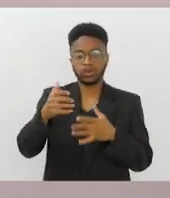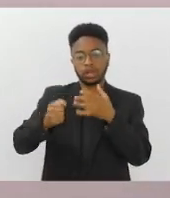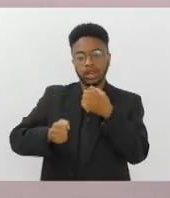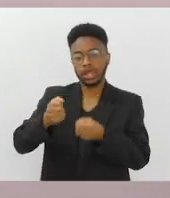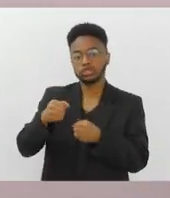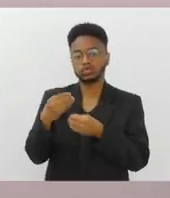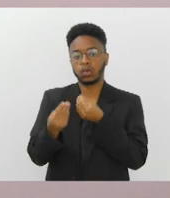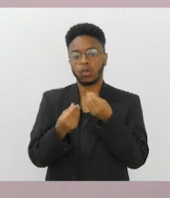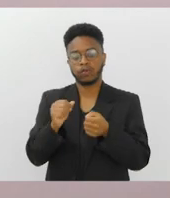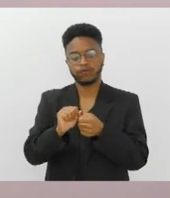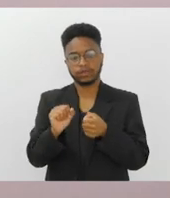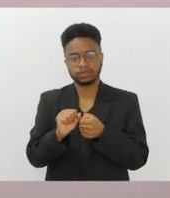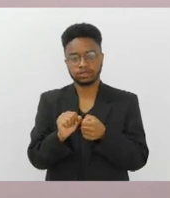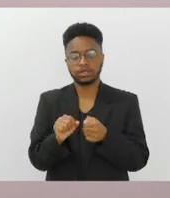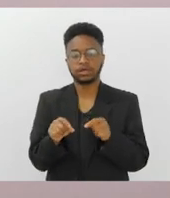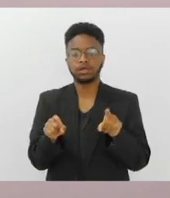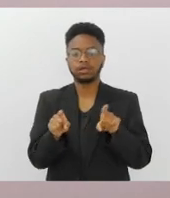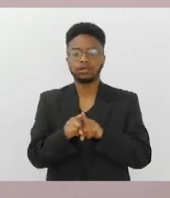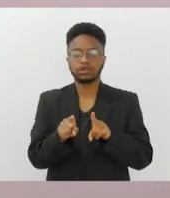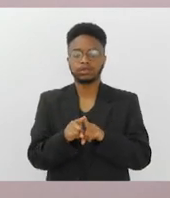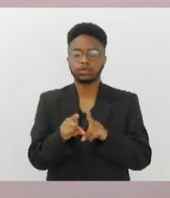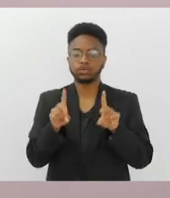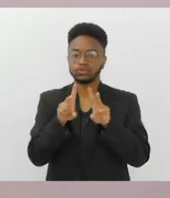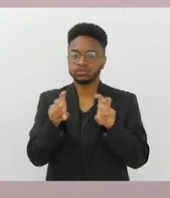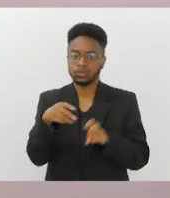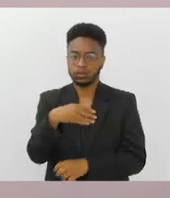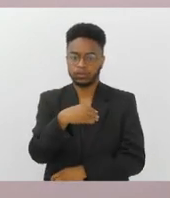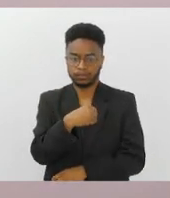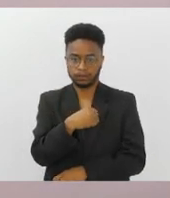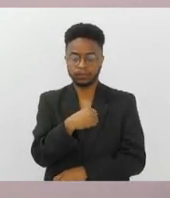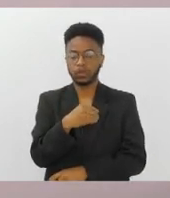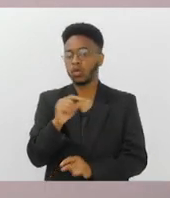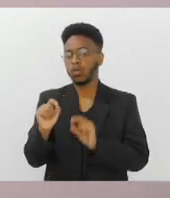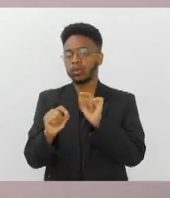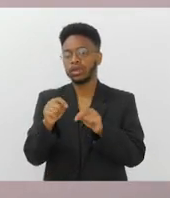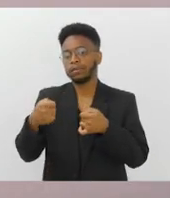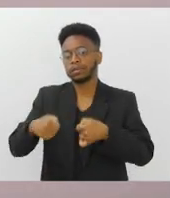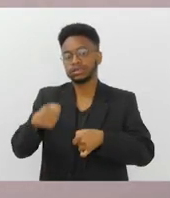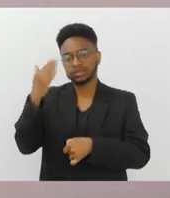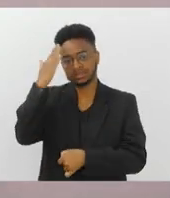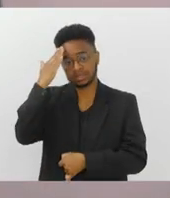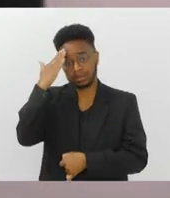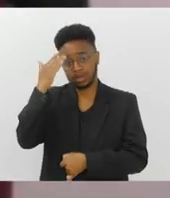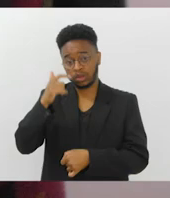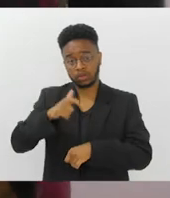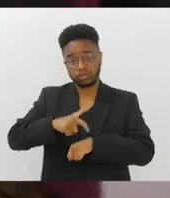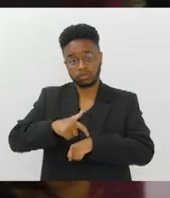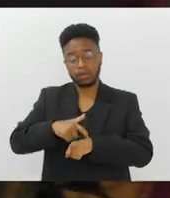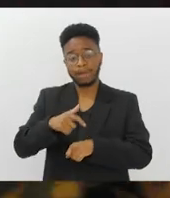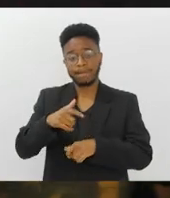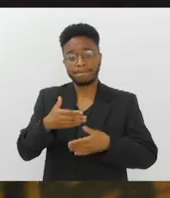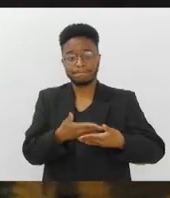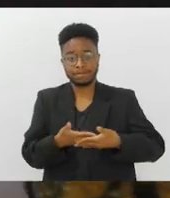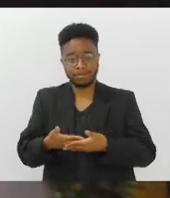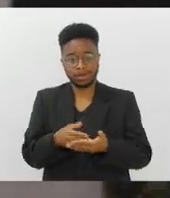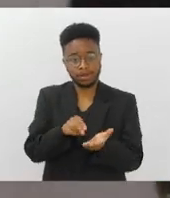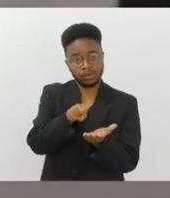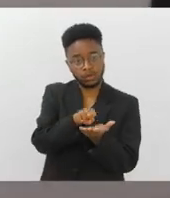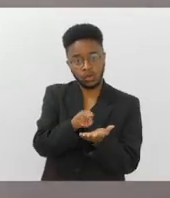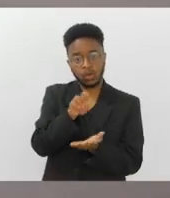fazer, com relação à amamentação, o que as mães precisam saber enquanto o bebê está internado na